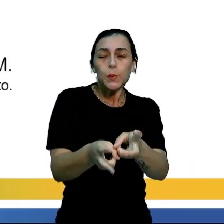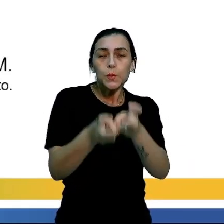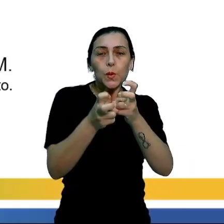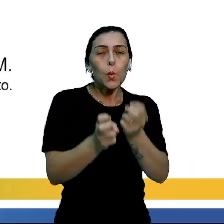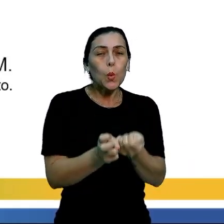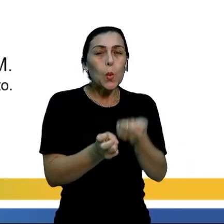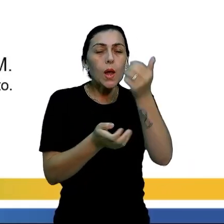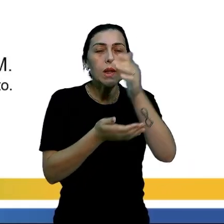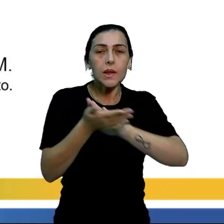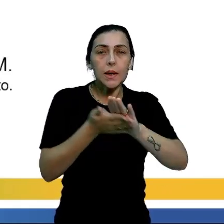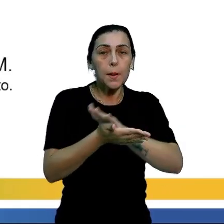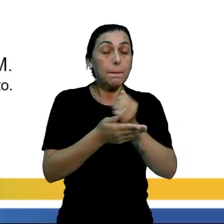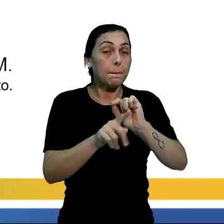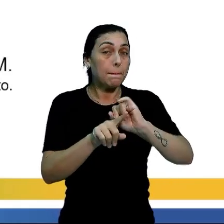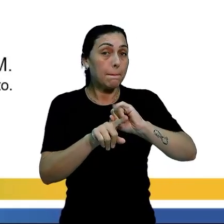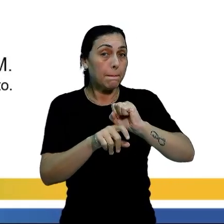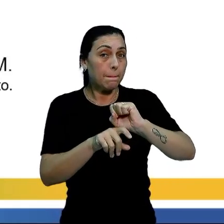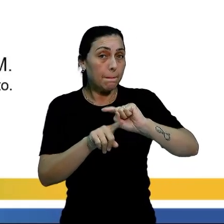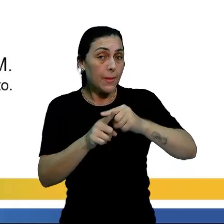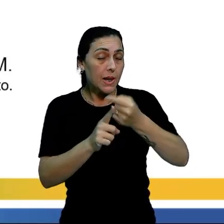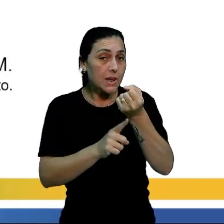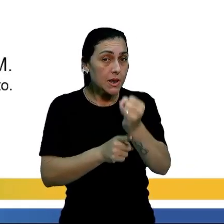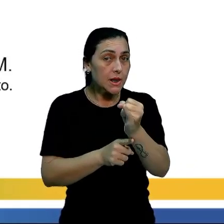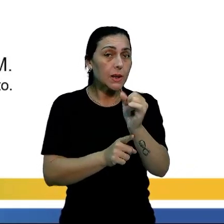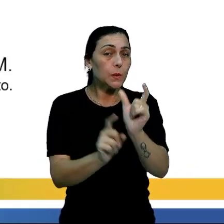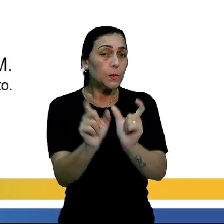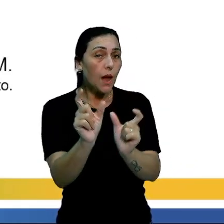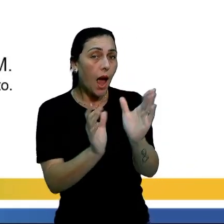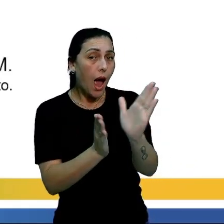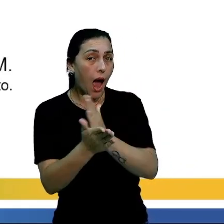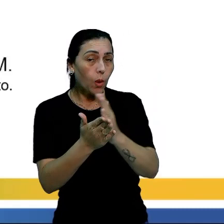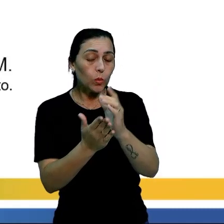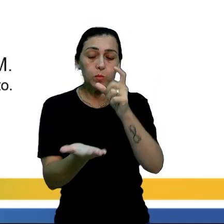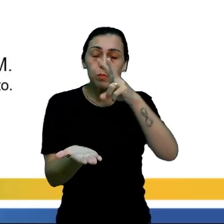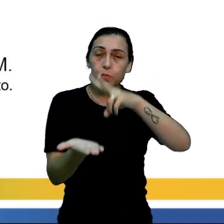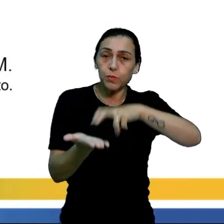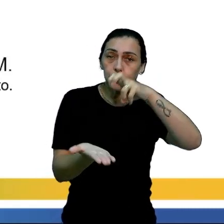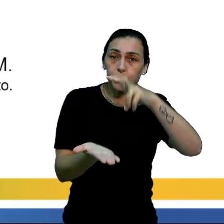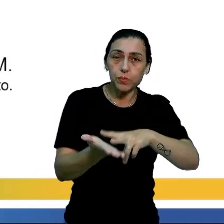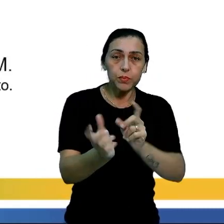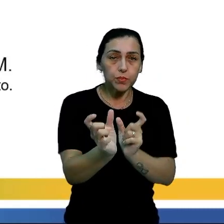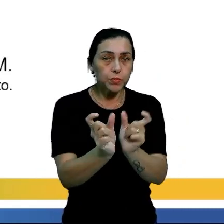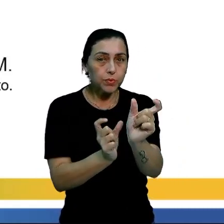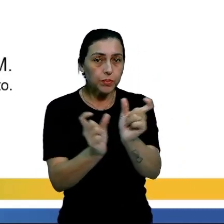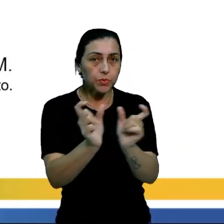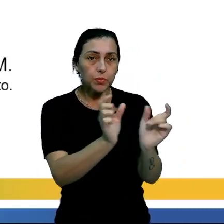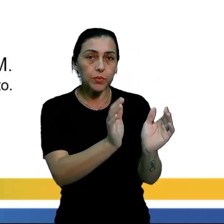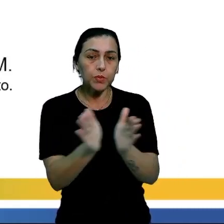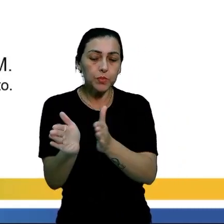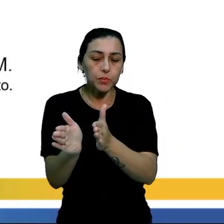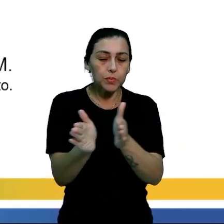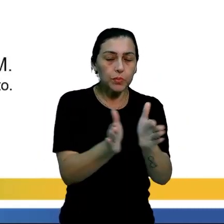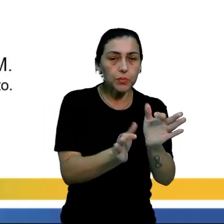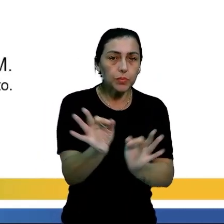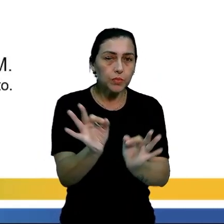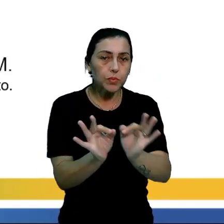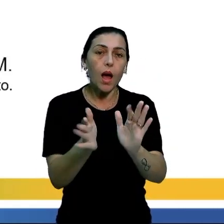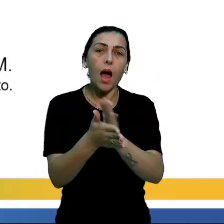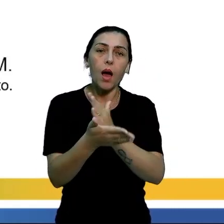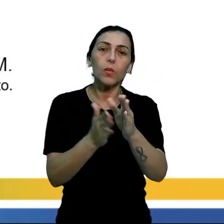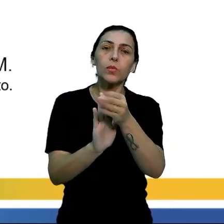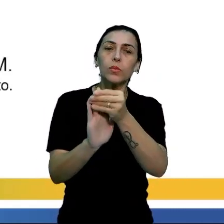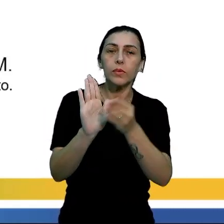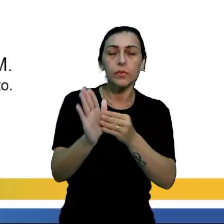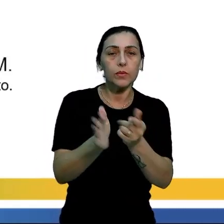coisa. Mas se você for destacando algumas palavras aí, alguns vocábulos, né, e alinhando ele com alguns conteúdos